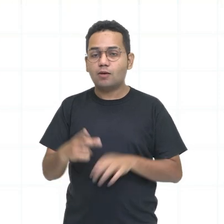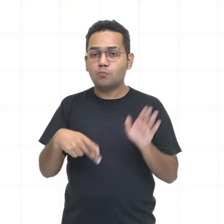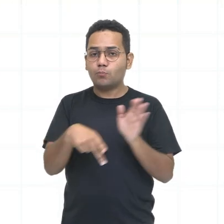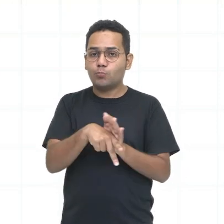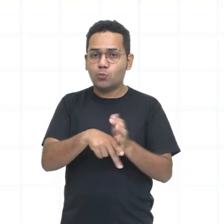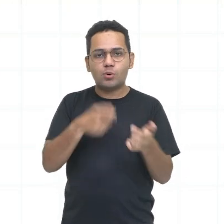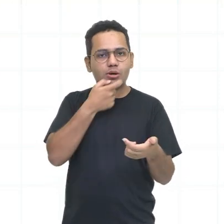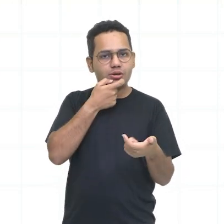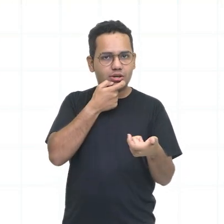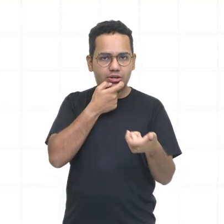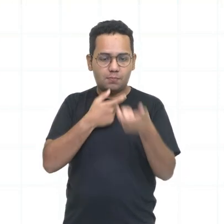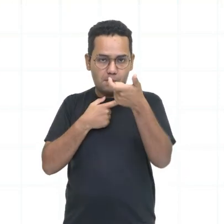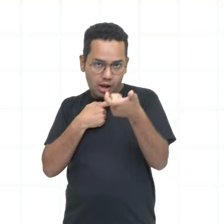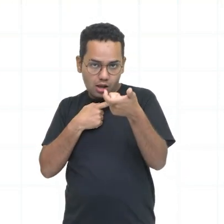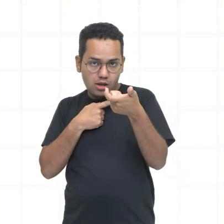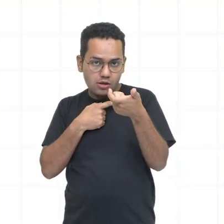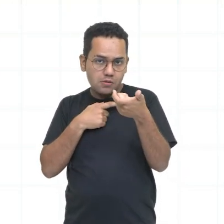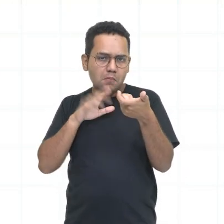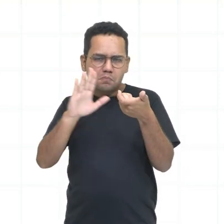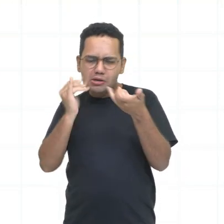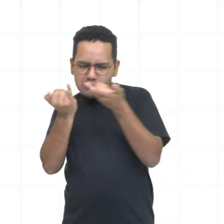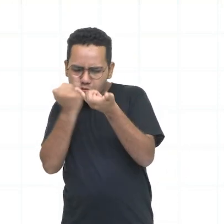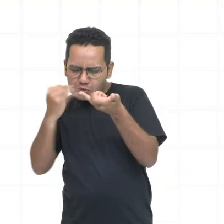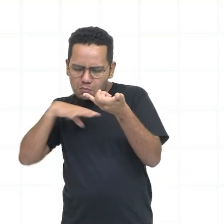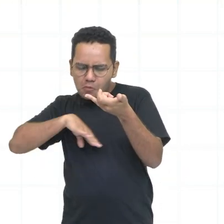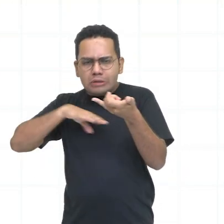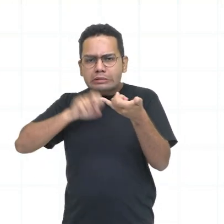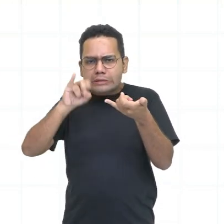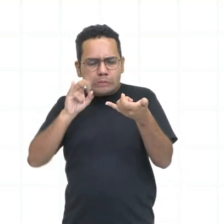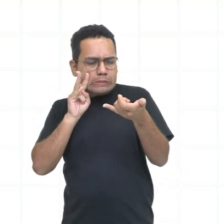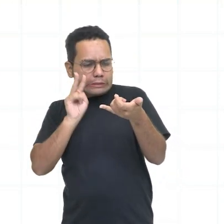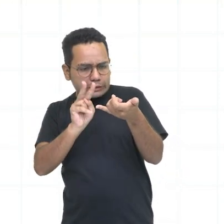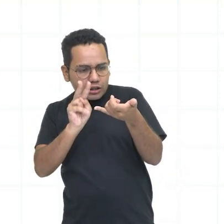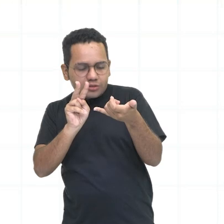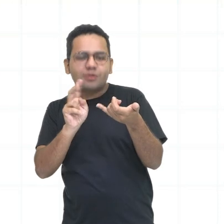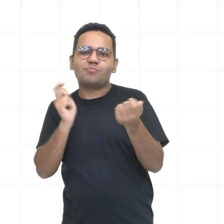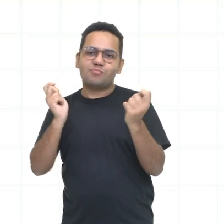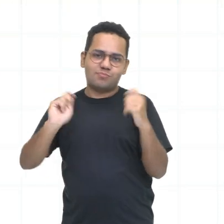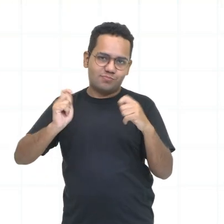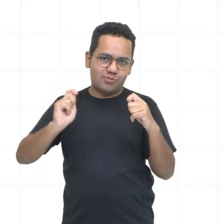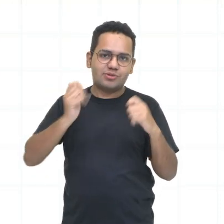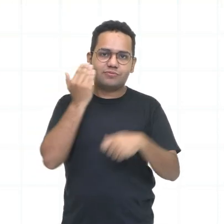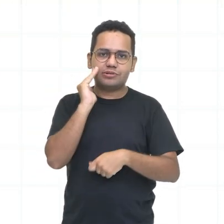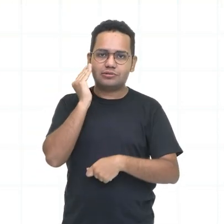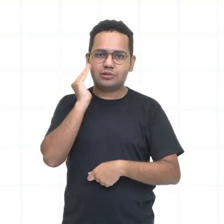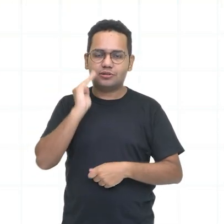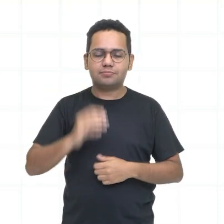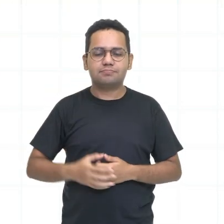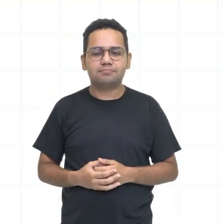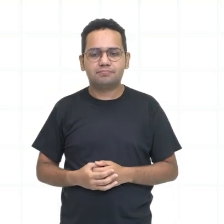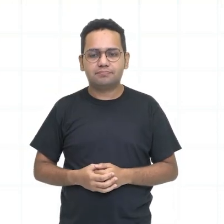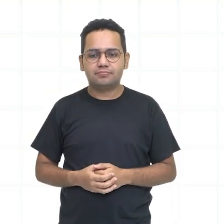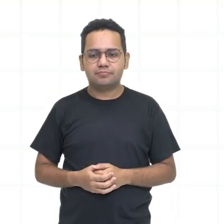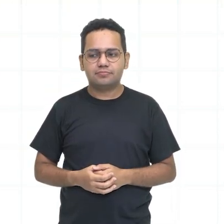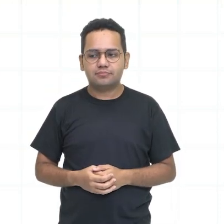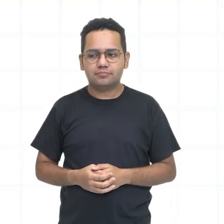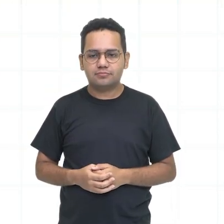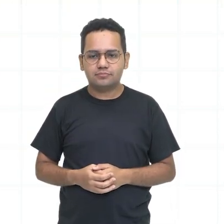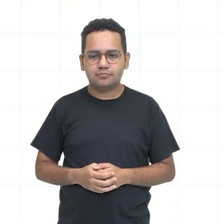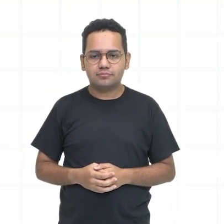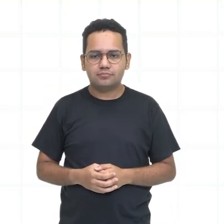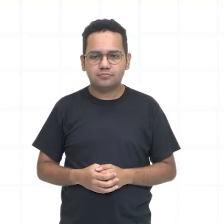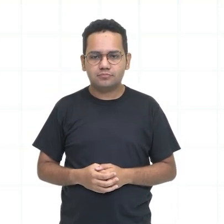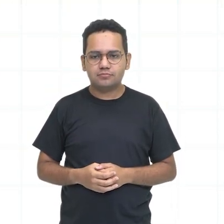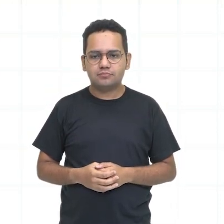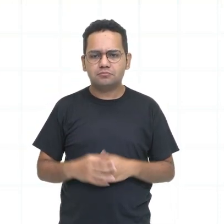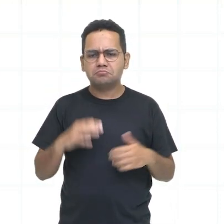que facilmente nós conseguimos identificar o significado por essa relação, por essa associação entre as duas línguas, tá? Então,